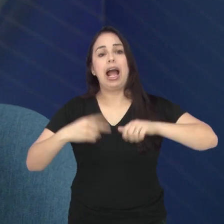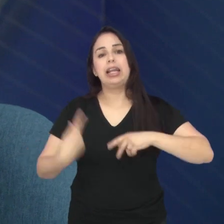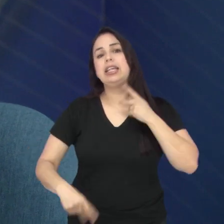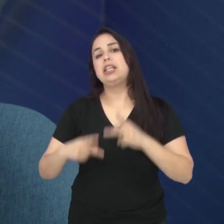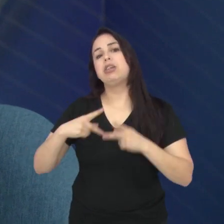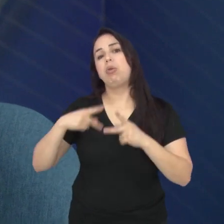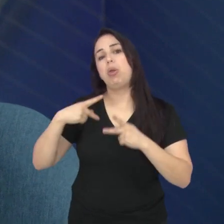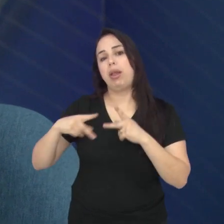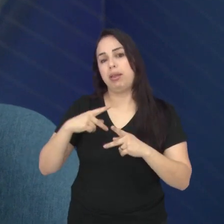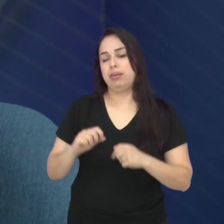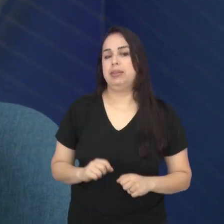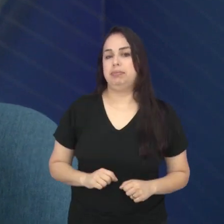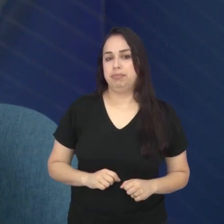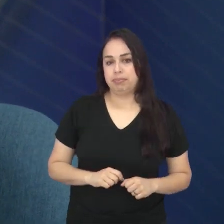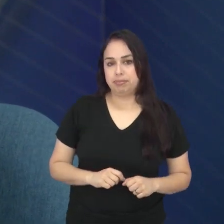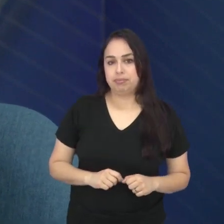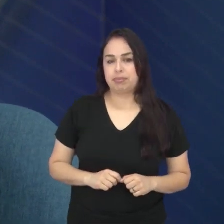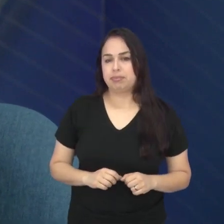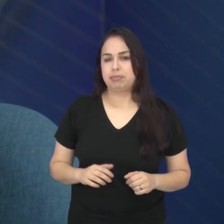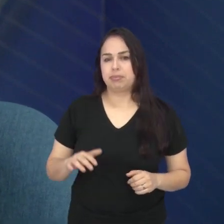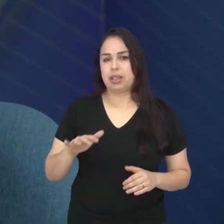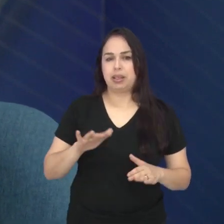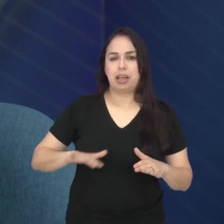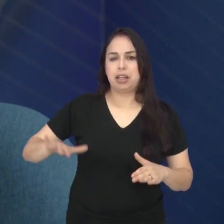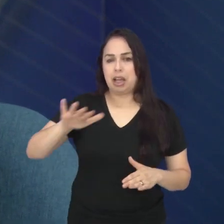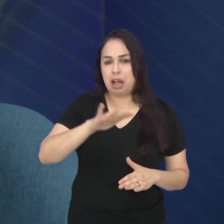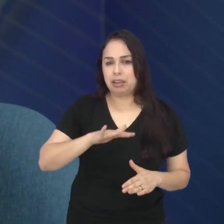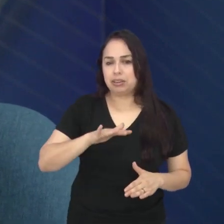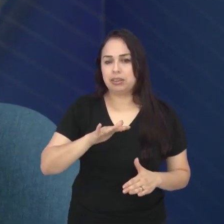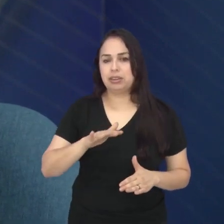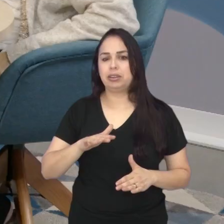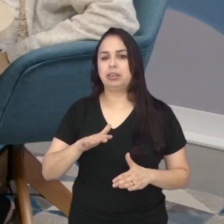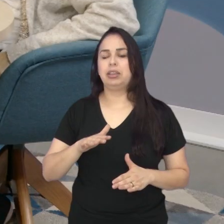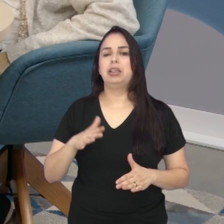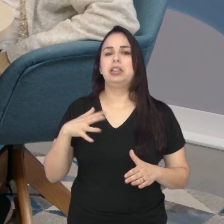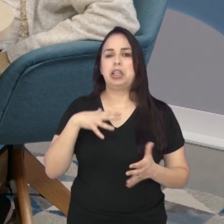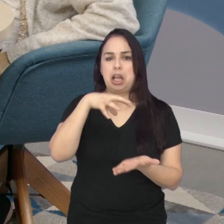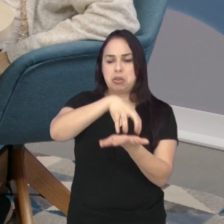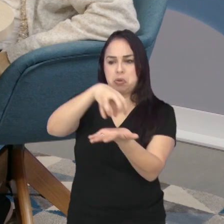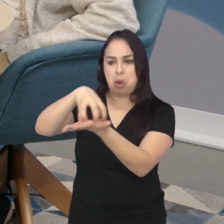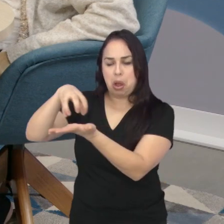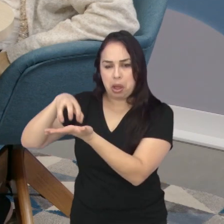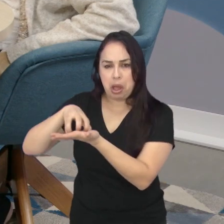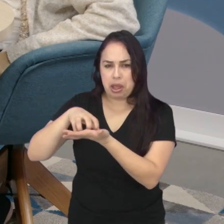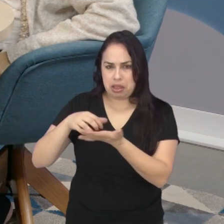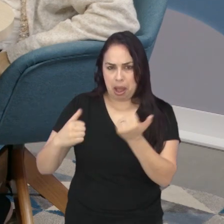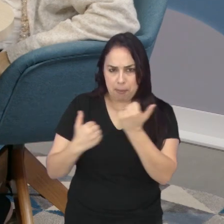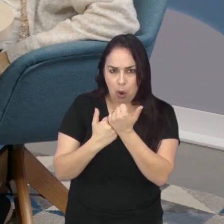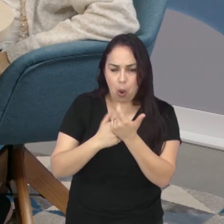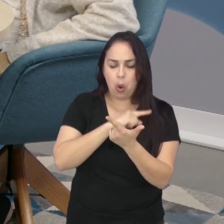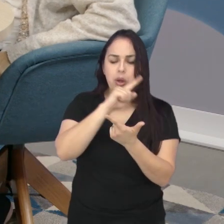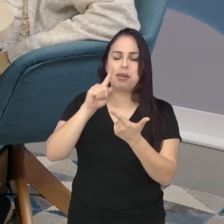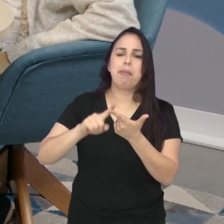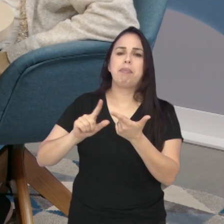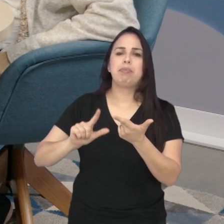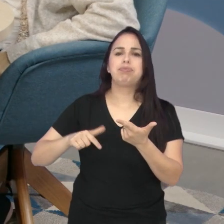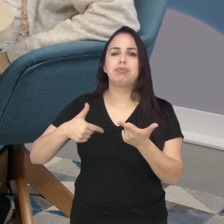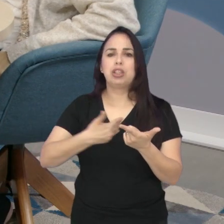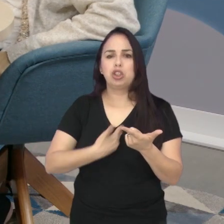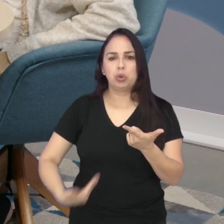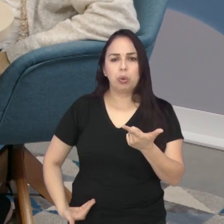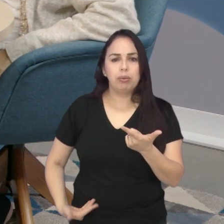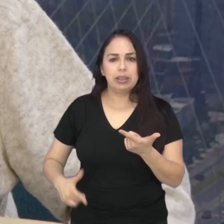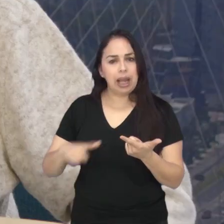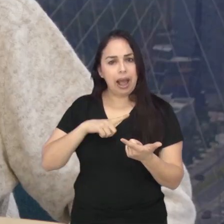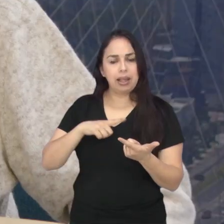avaliam São José dos Campos nessa causa? Assim, centros de apoio, de políticas públicas? Sim,